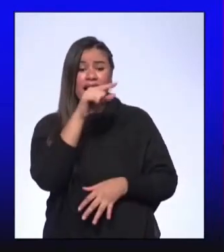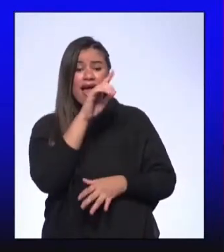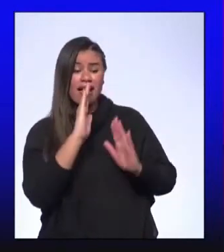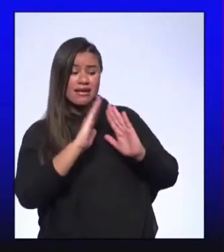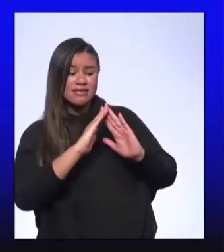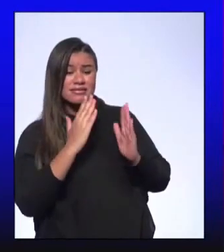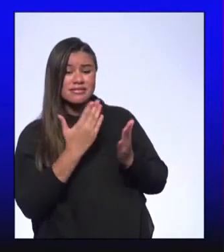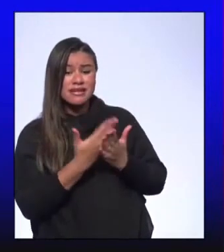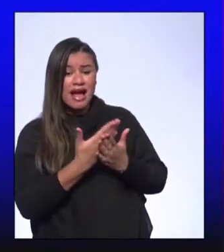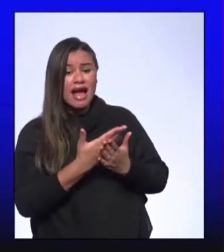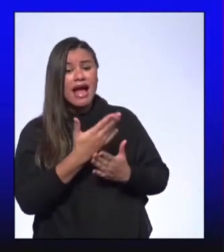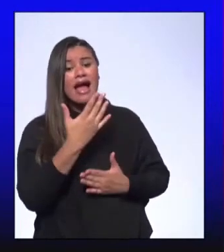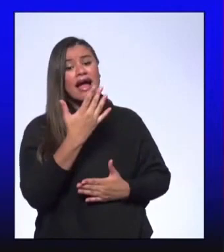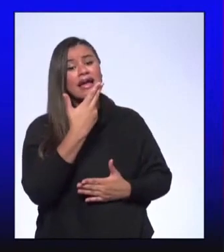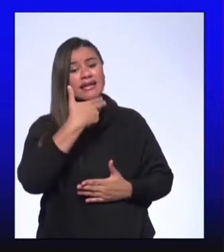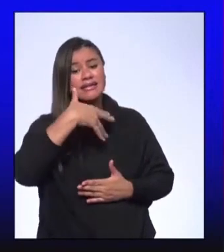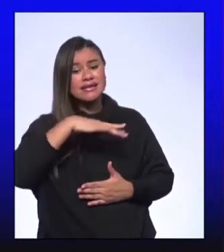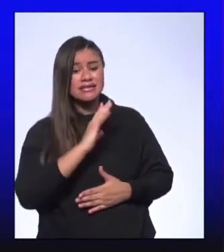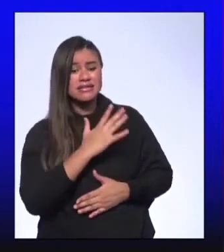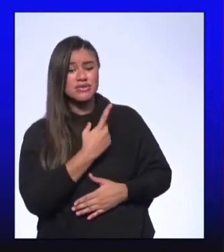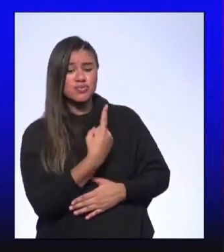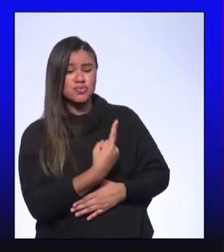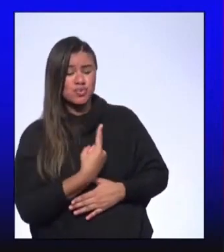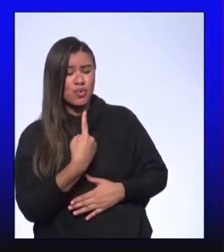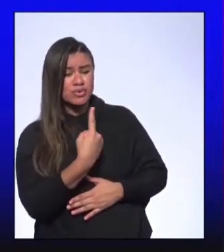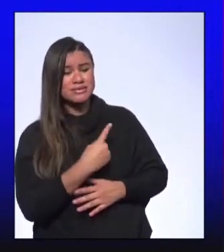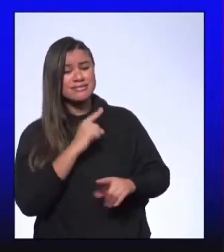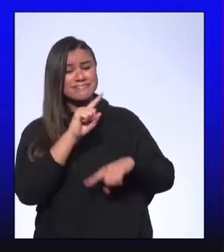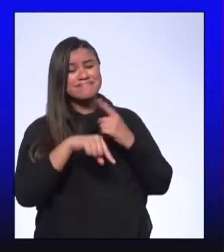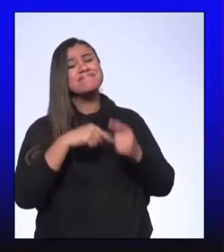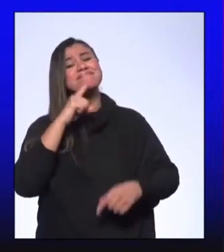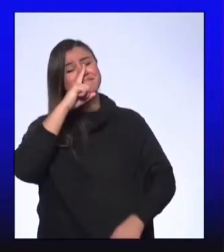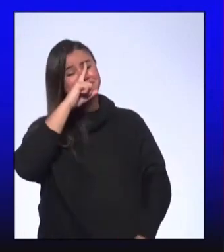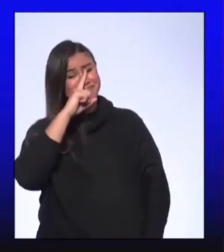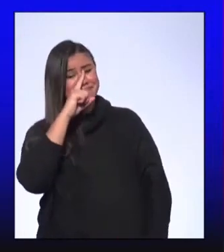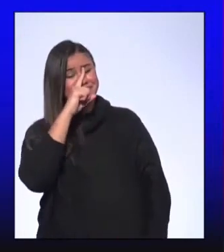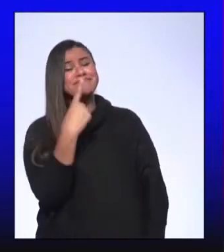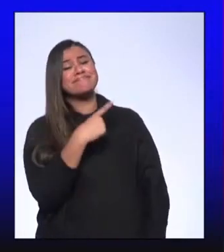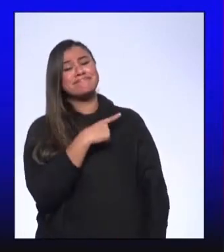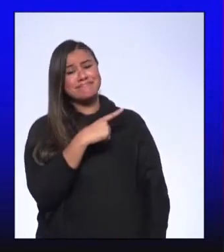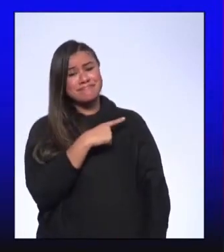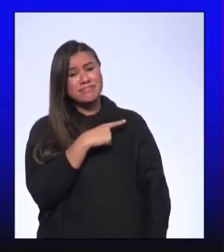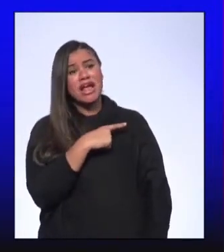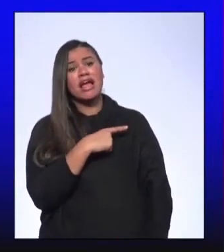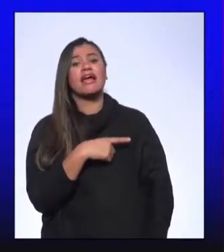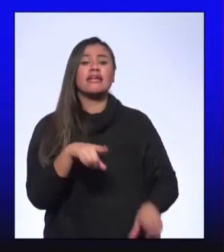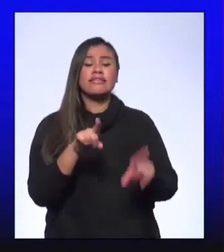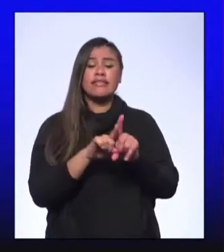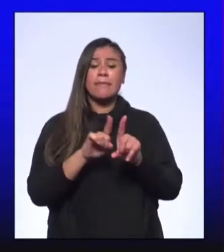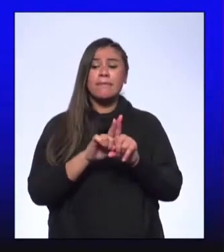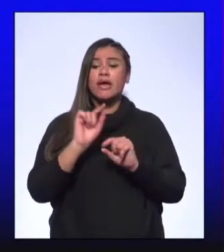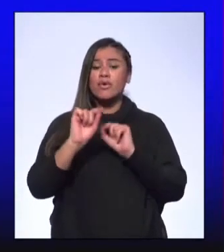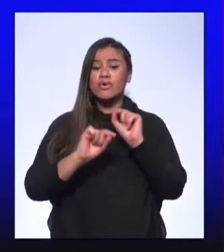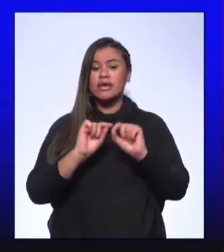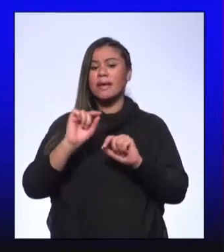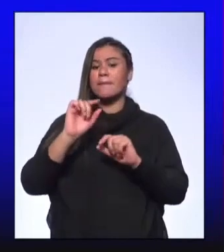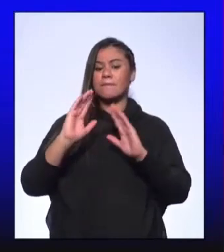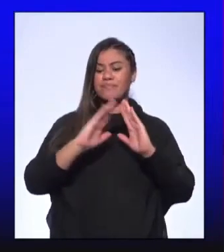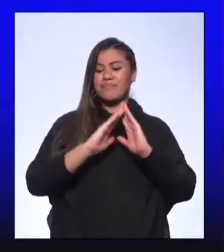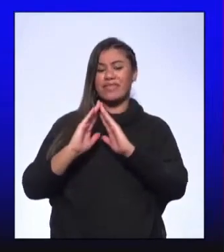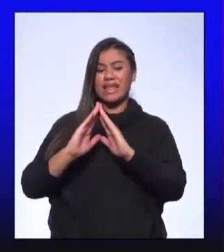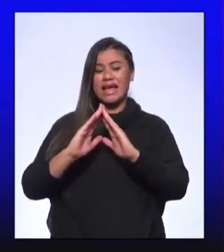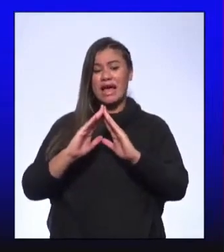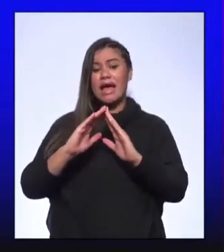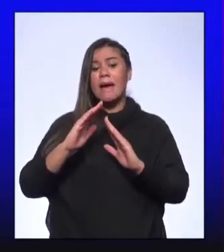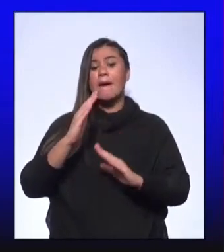que leva a comportamentos de riscos, uma maior influência dos colegas do bairro, aumenta o uso